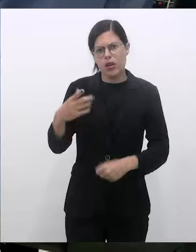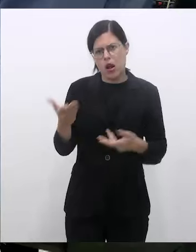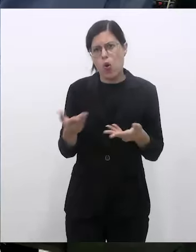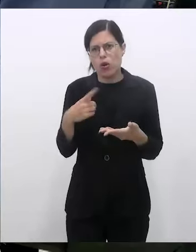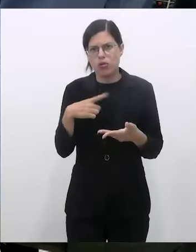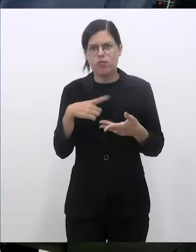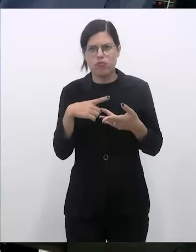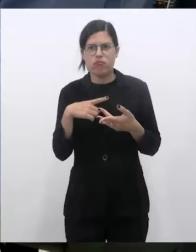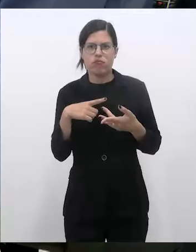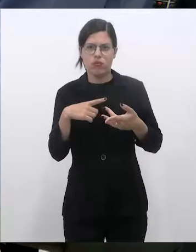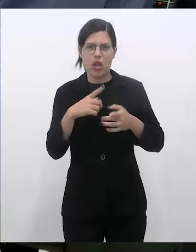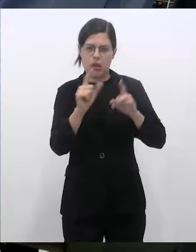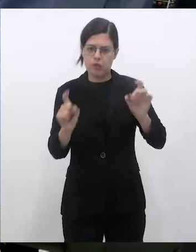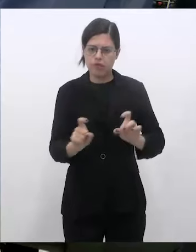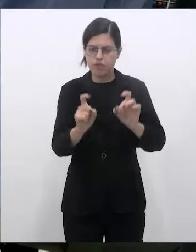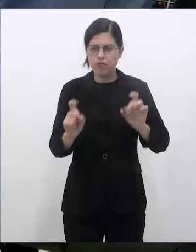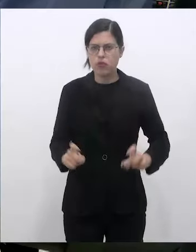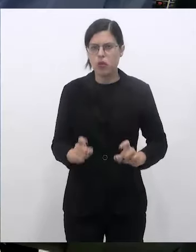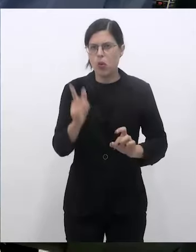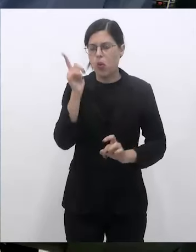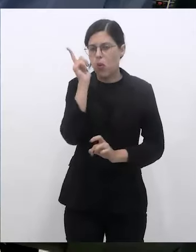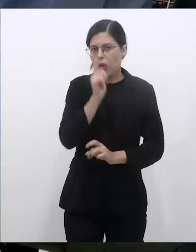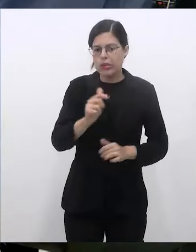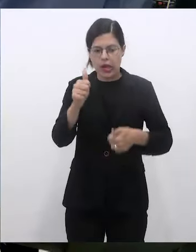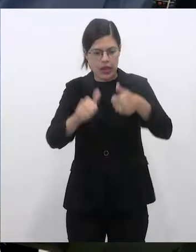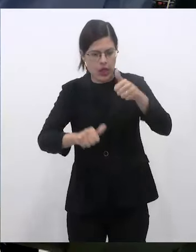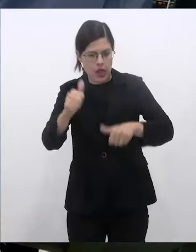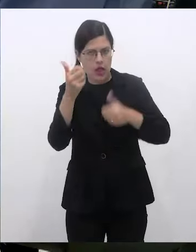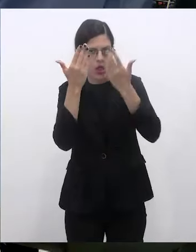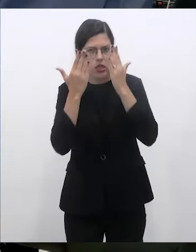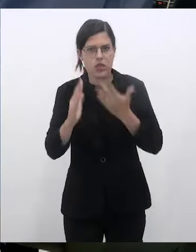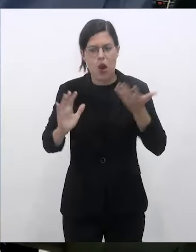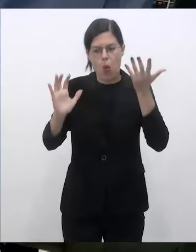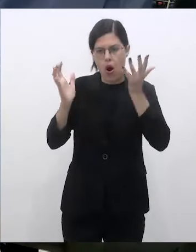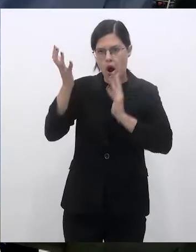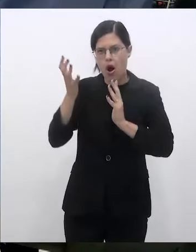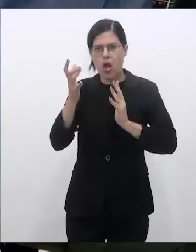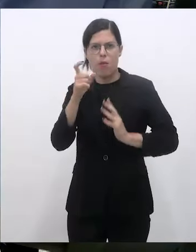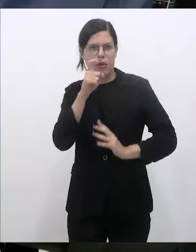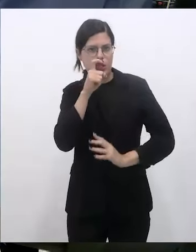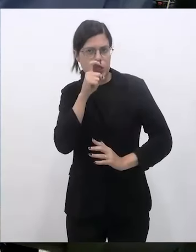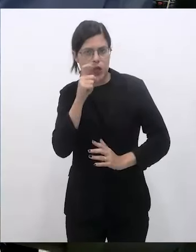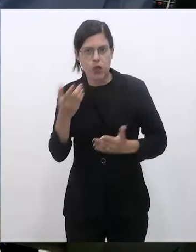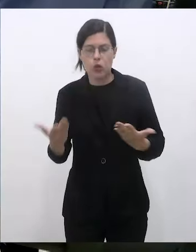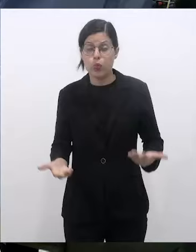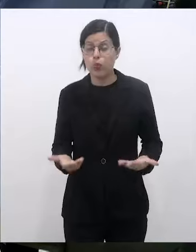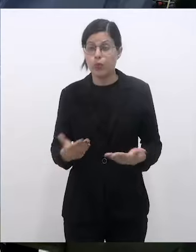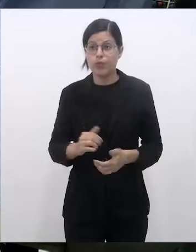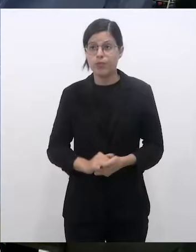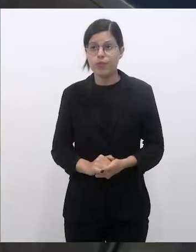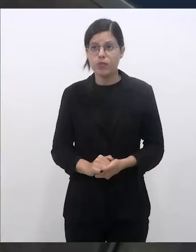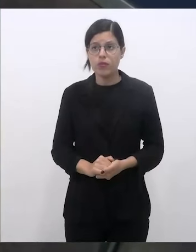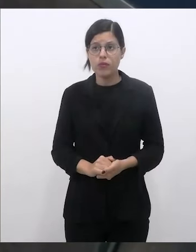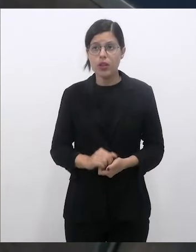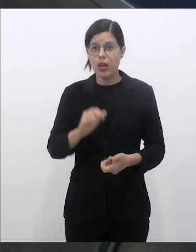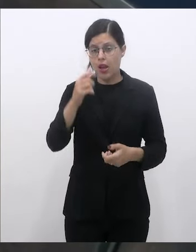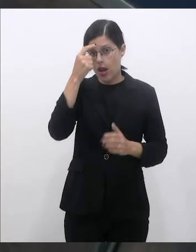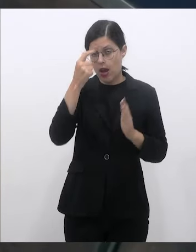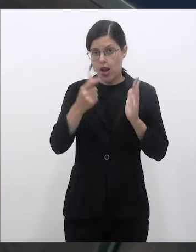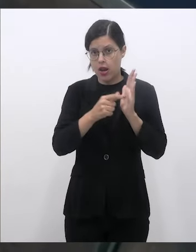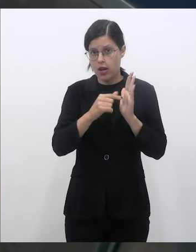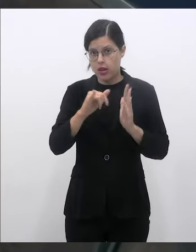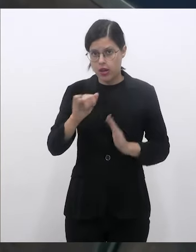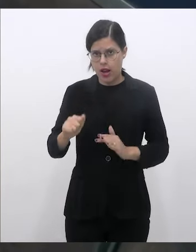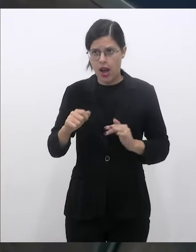com antecipação, mede nebulosas, mede a questão do clima, o gelo, degelo, etc.